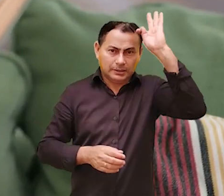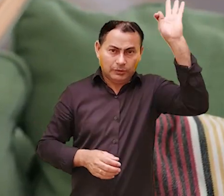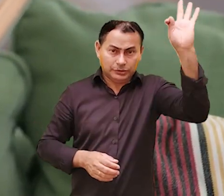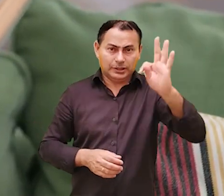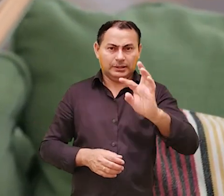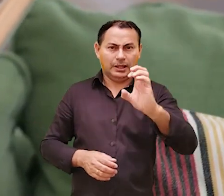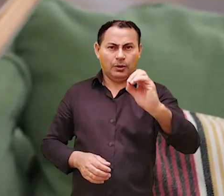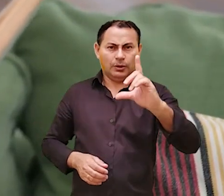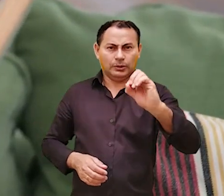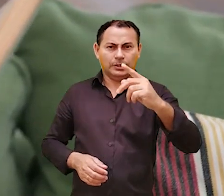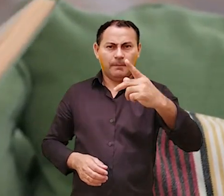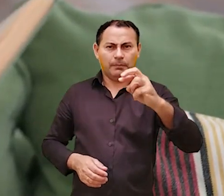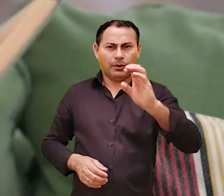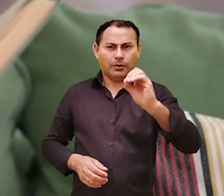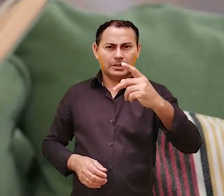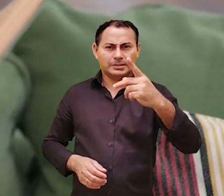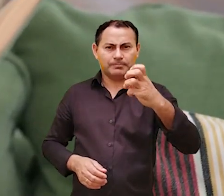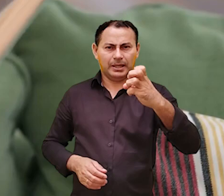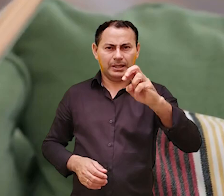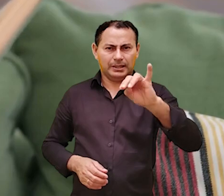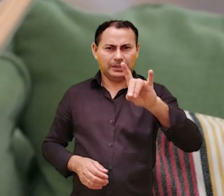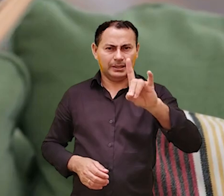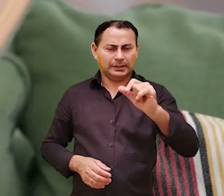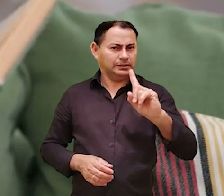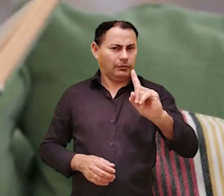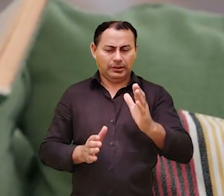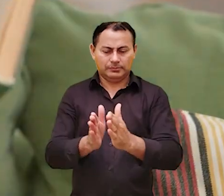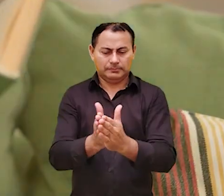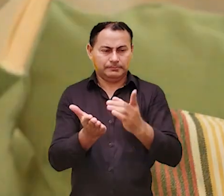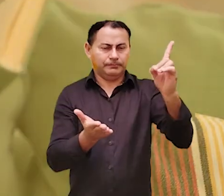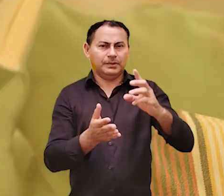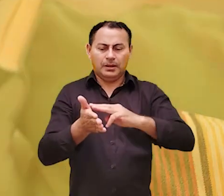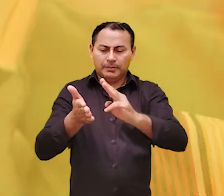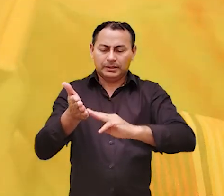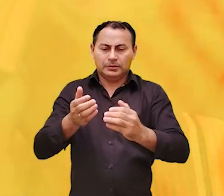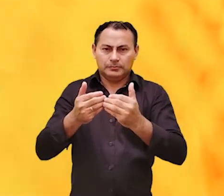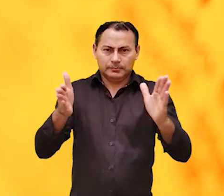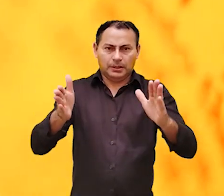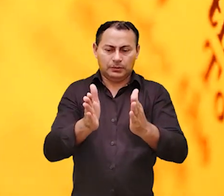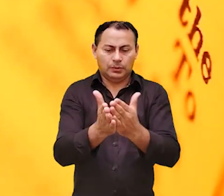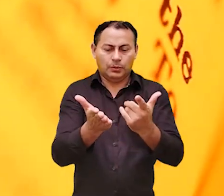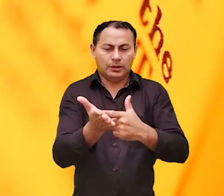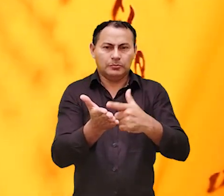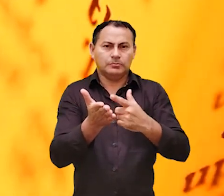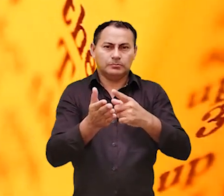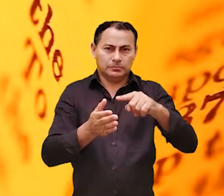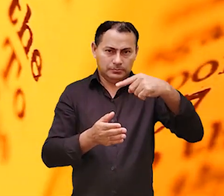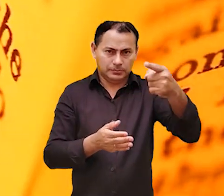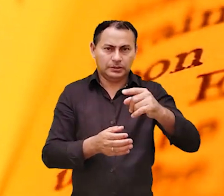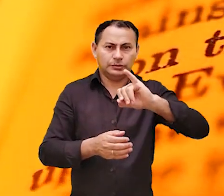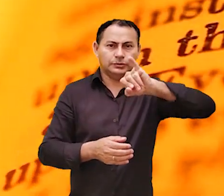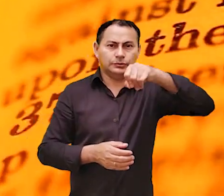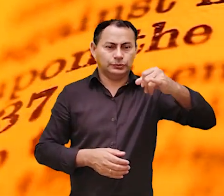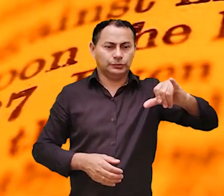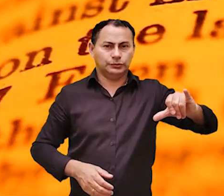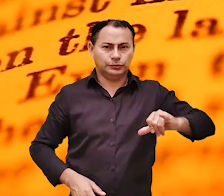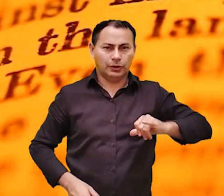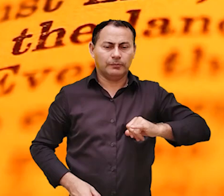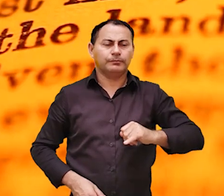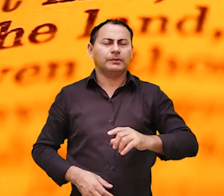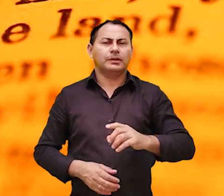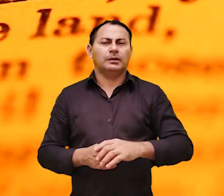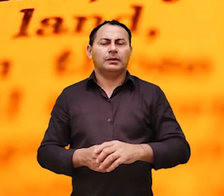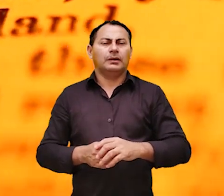chamada teologia da prosperidade não é bíblica. E mais, a mensagem de abertura do livro que vem logo após Jó